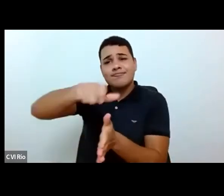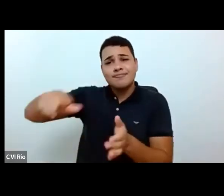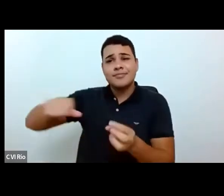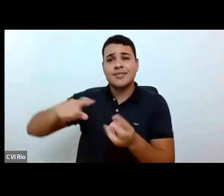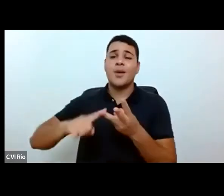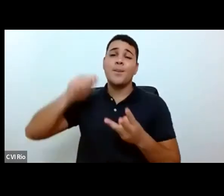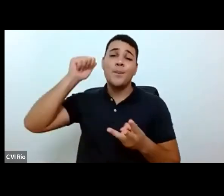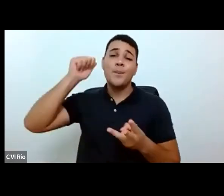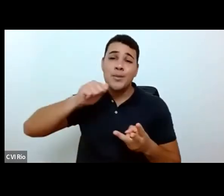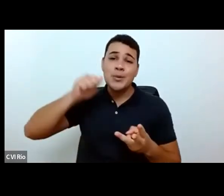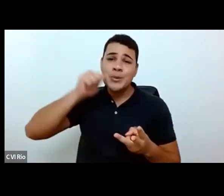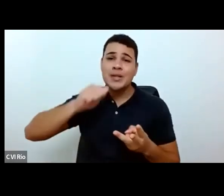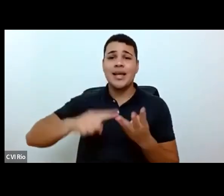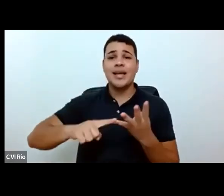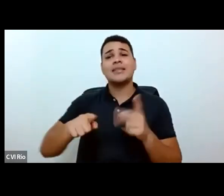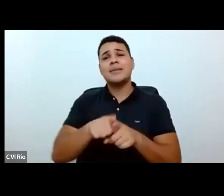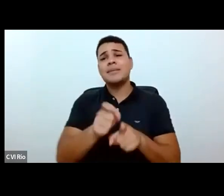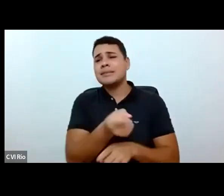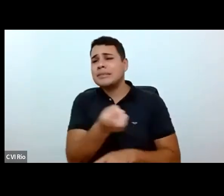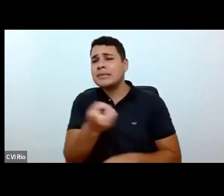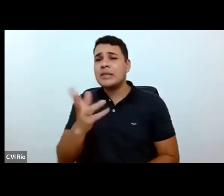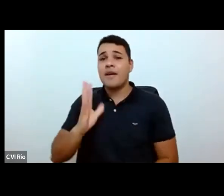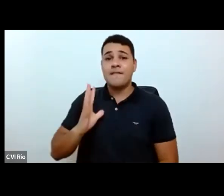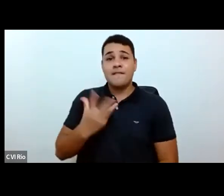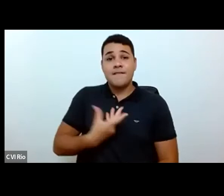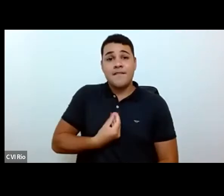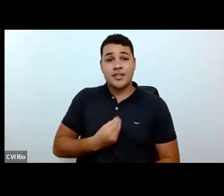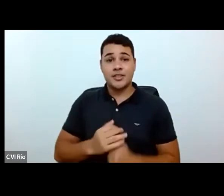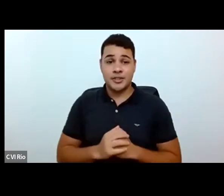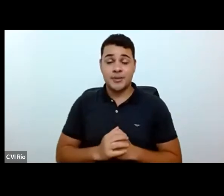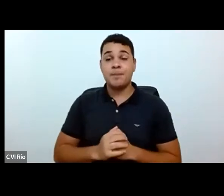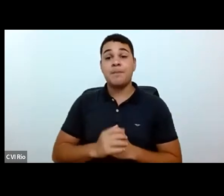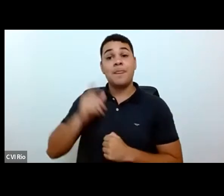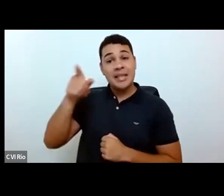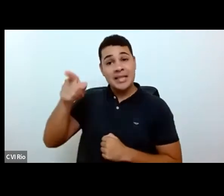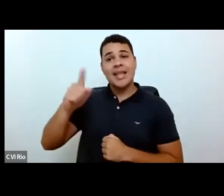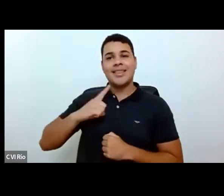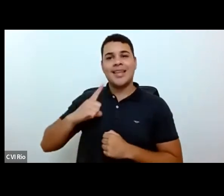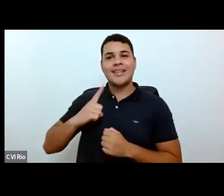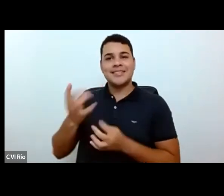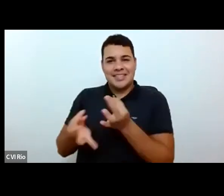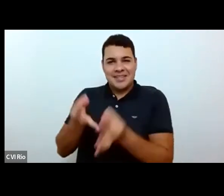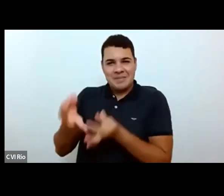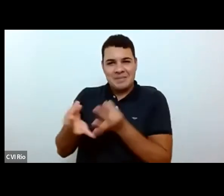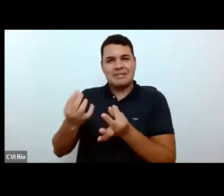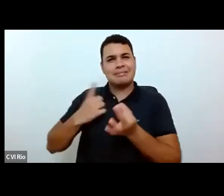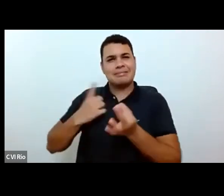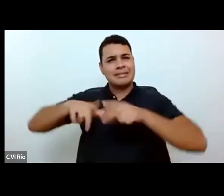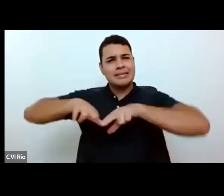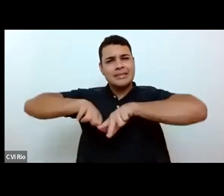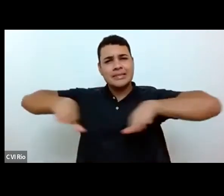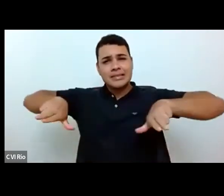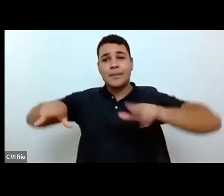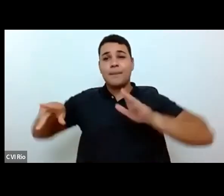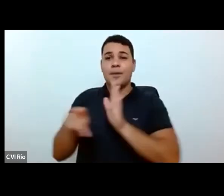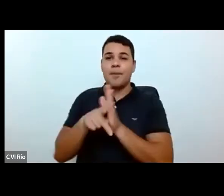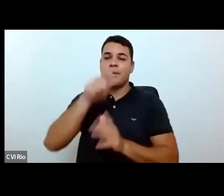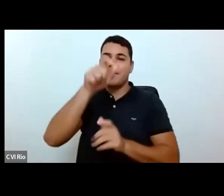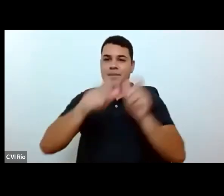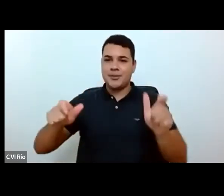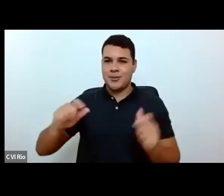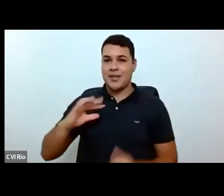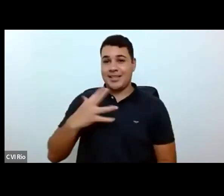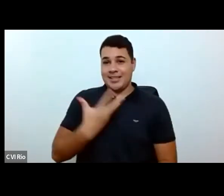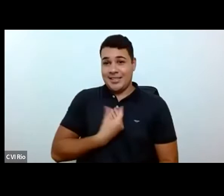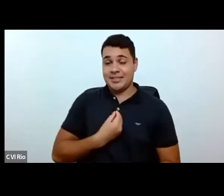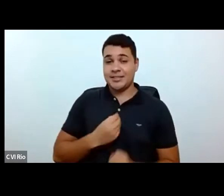milhares de pessoas trans através do uso dos serviços, né, da Fundação Oswaldo Cruz. Então, quero deixar aqui meu abraço,